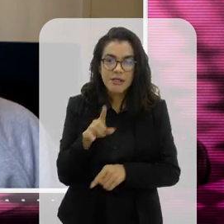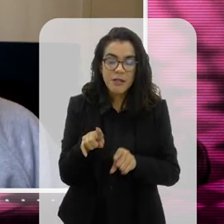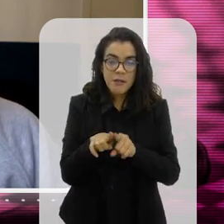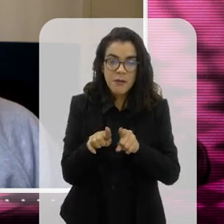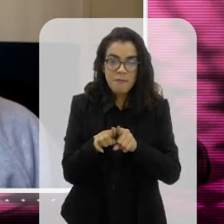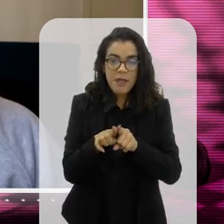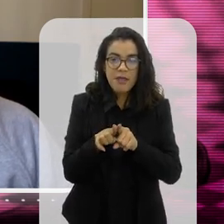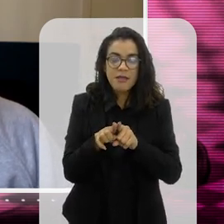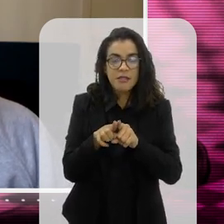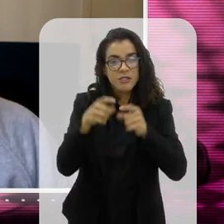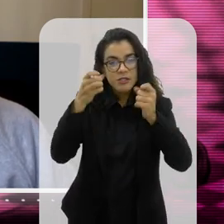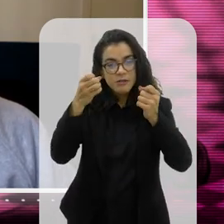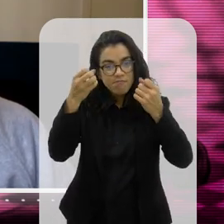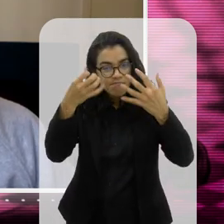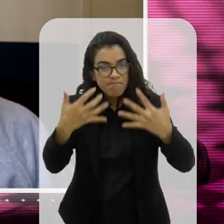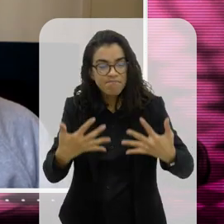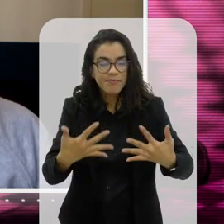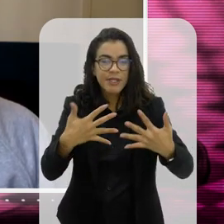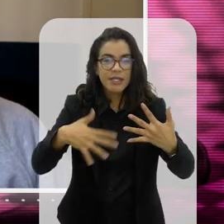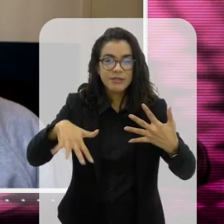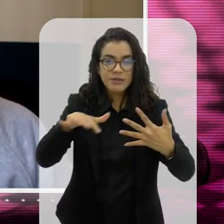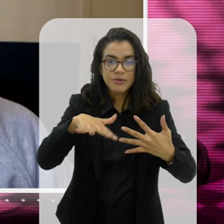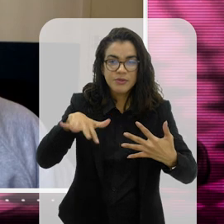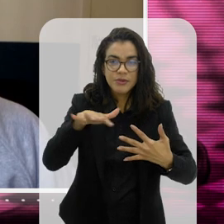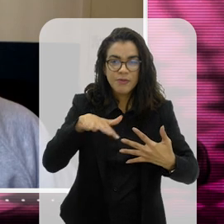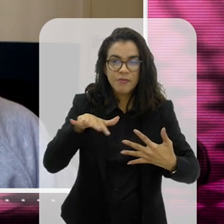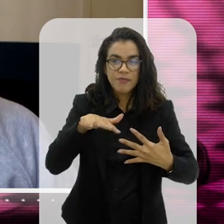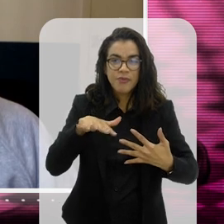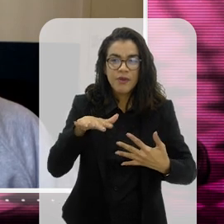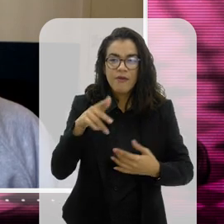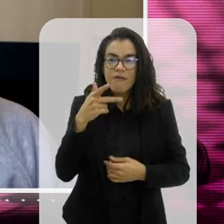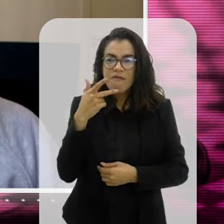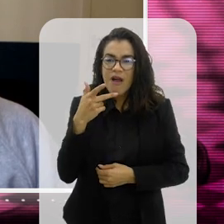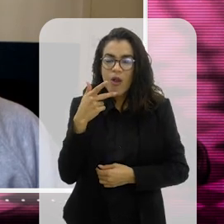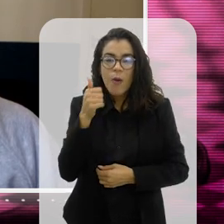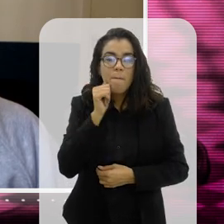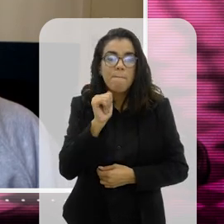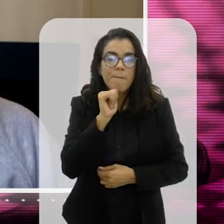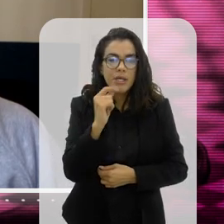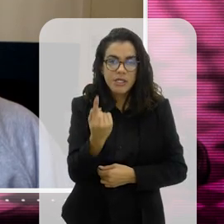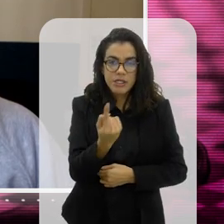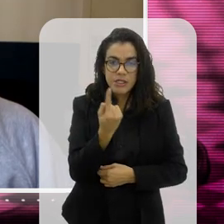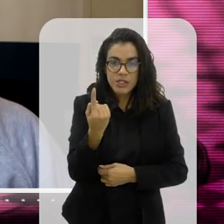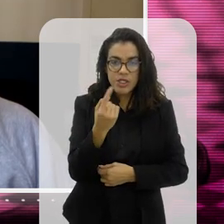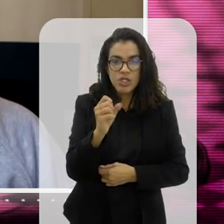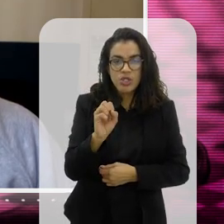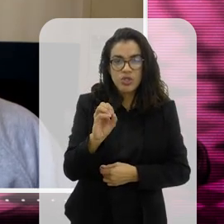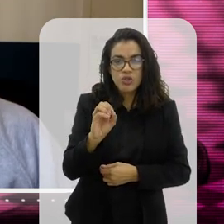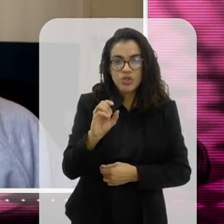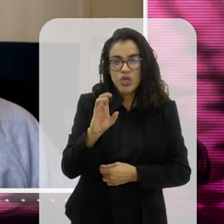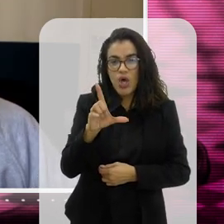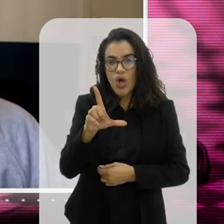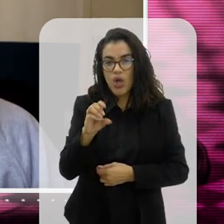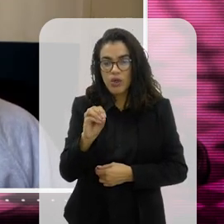desmistificação de muitas questões aqui levantadas, aí você falou em mãe solo. Vamos lá, estamos na